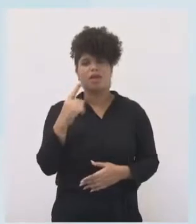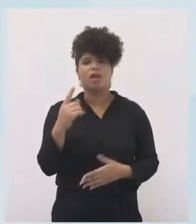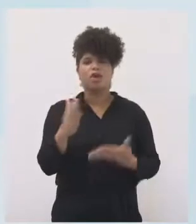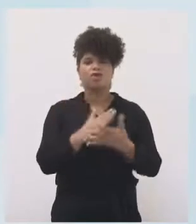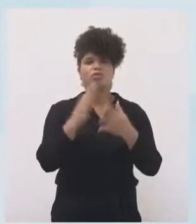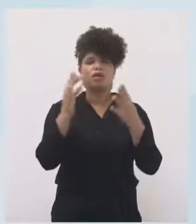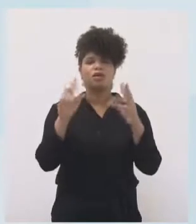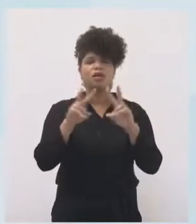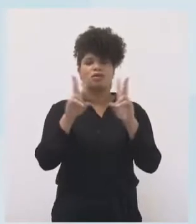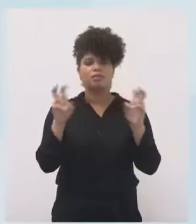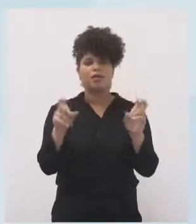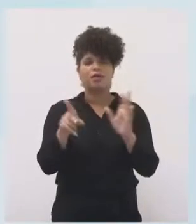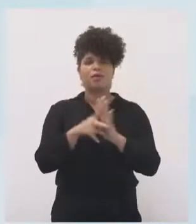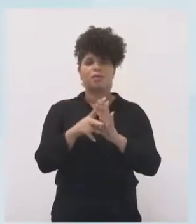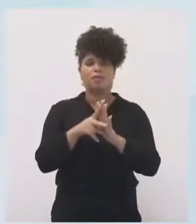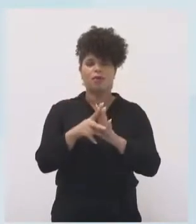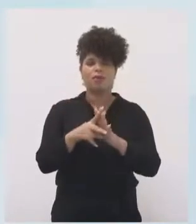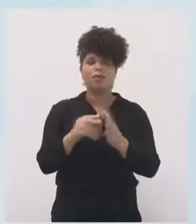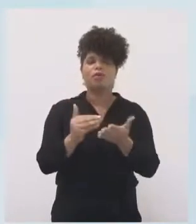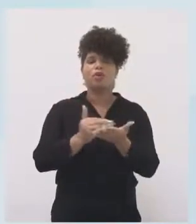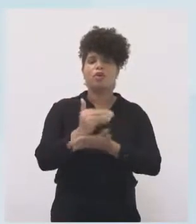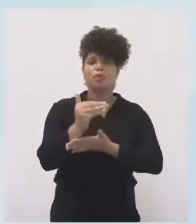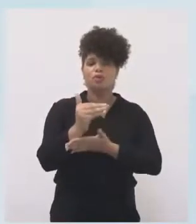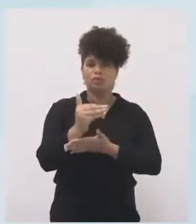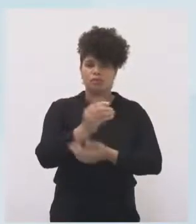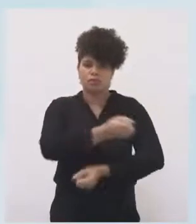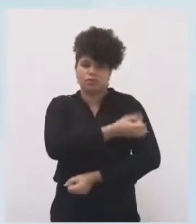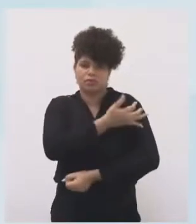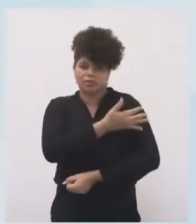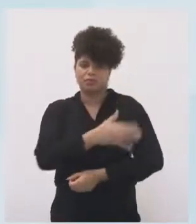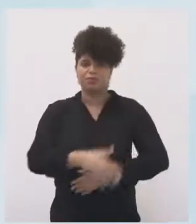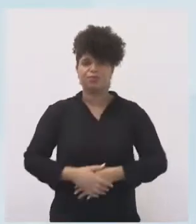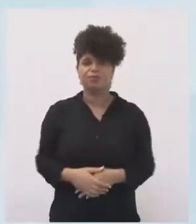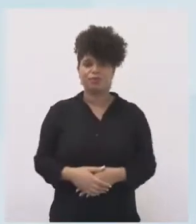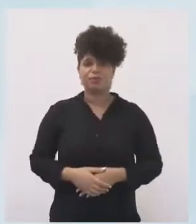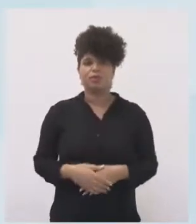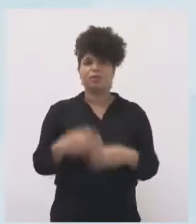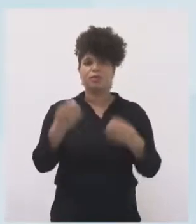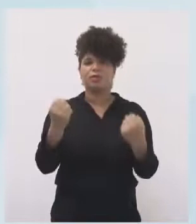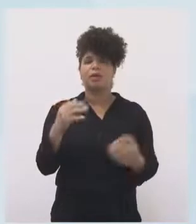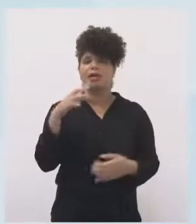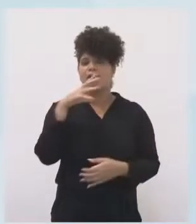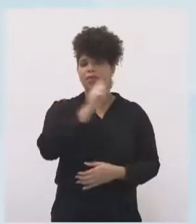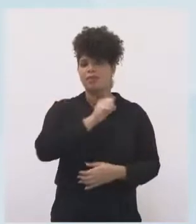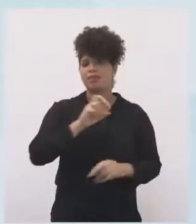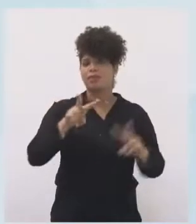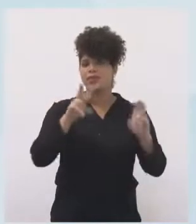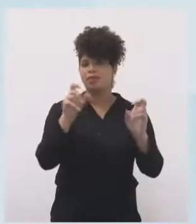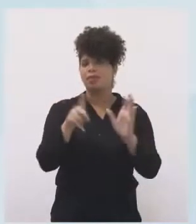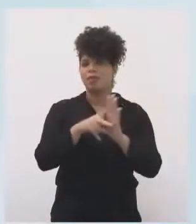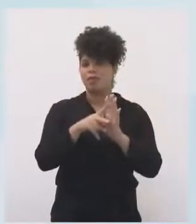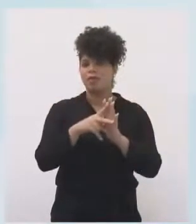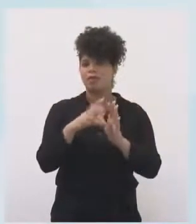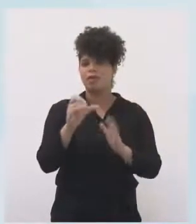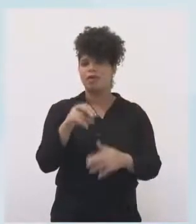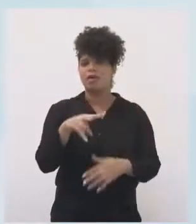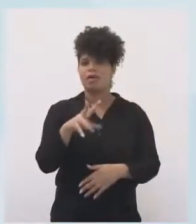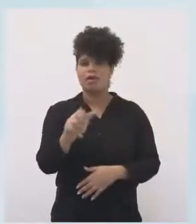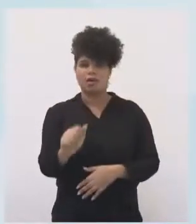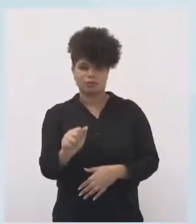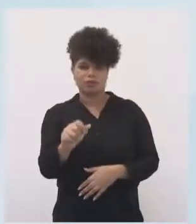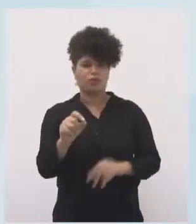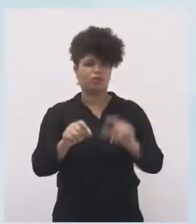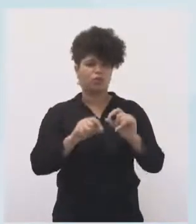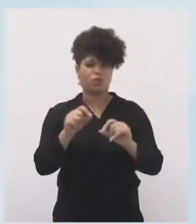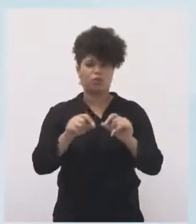atividades pensando nos anos iniciais. Bem, então, falando brevemente sobre o Canva para Educação,